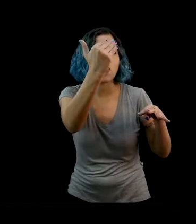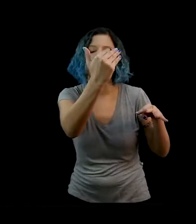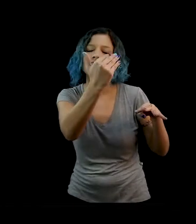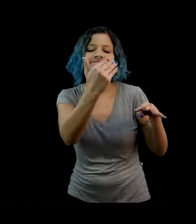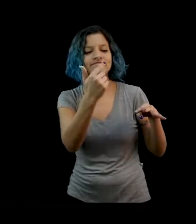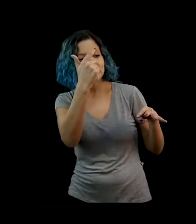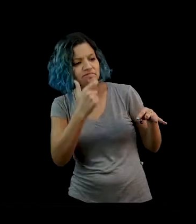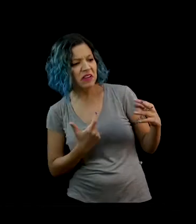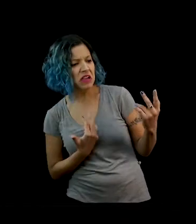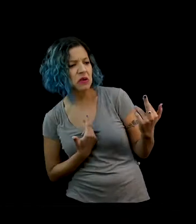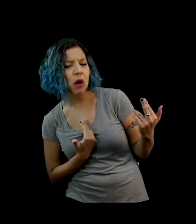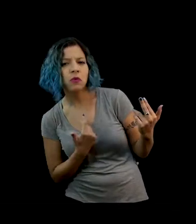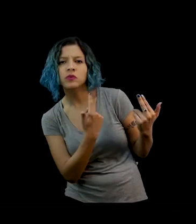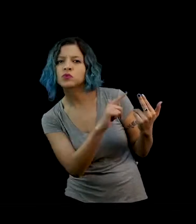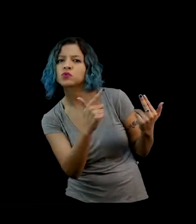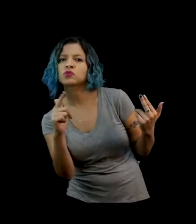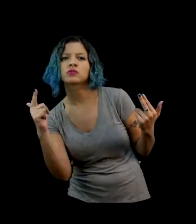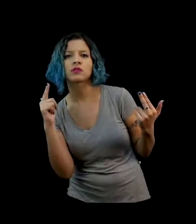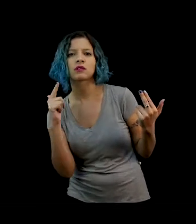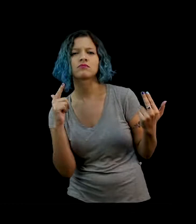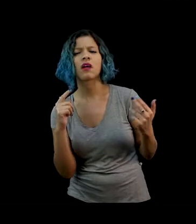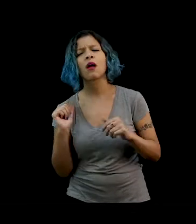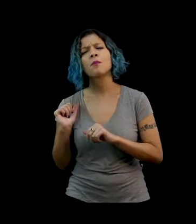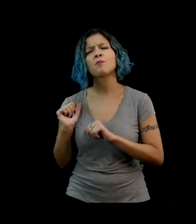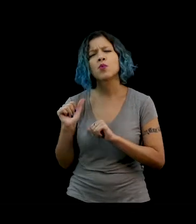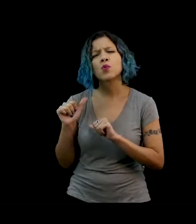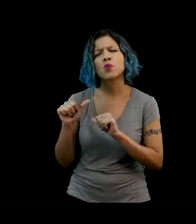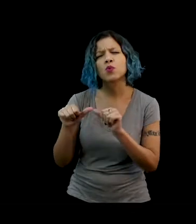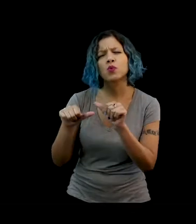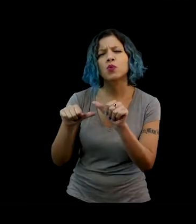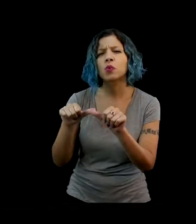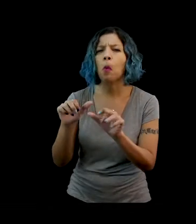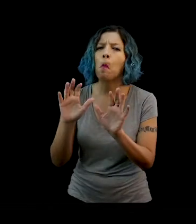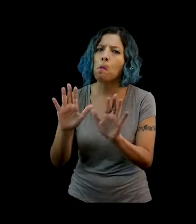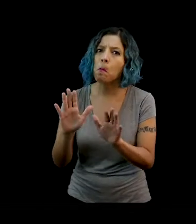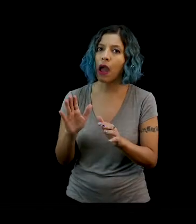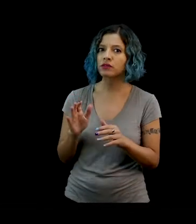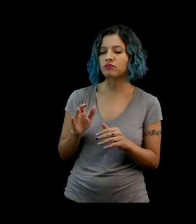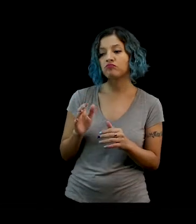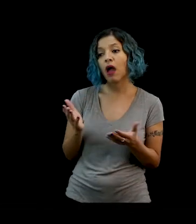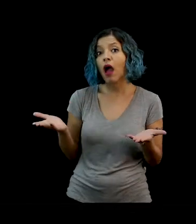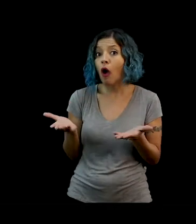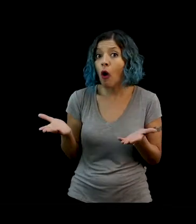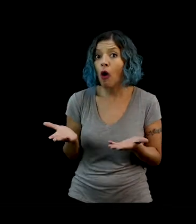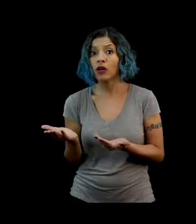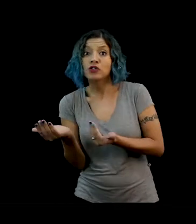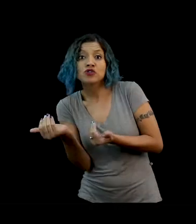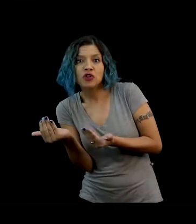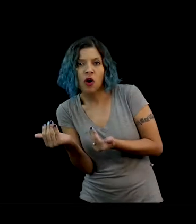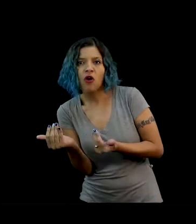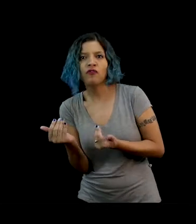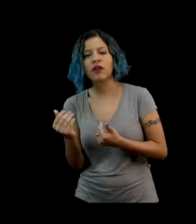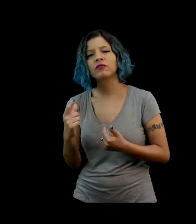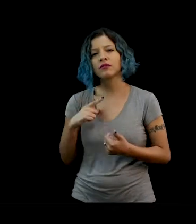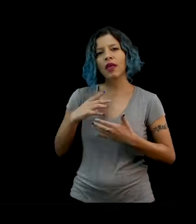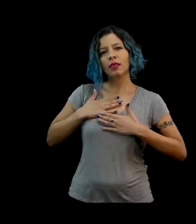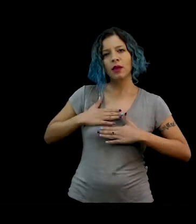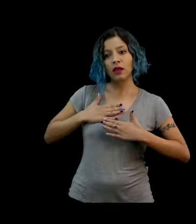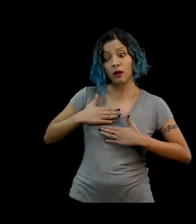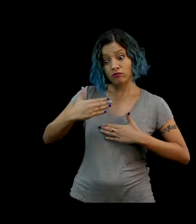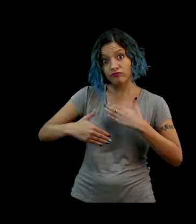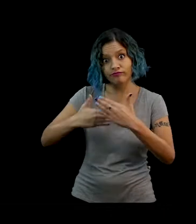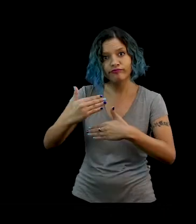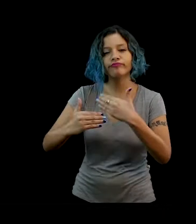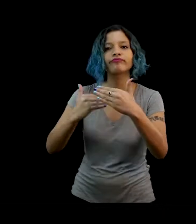mudando Mas eu vejo que para Geração Brasil gerações mais novas está muito mais tranquilo ainda tem